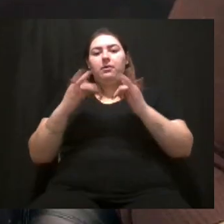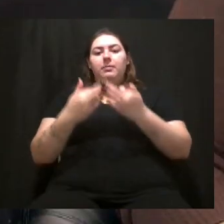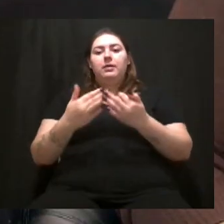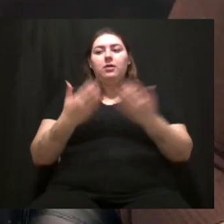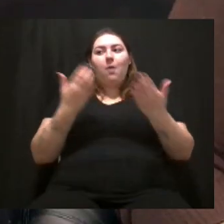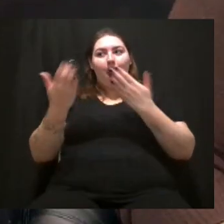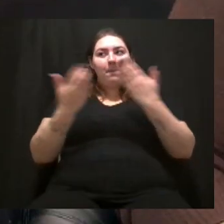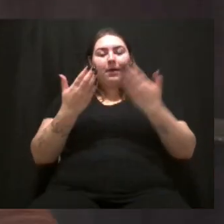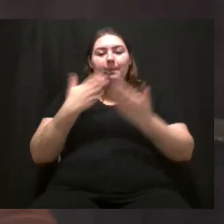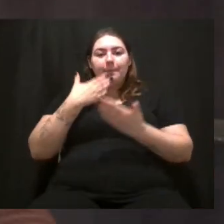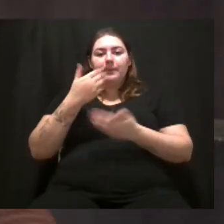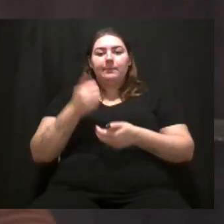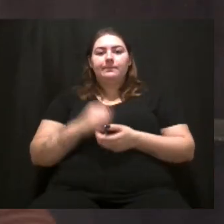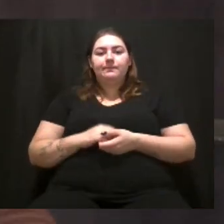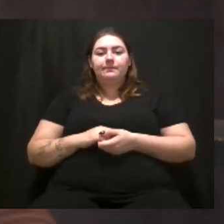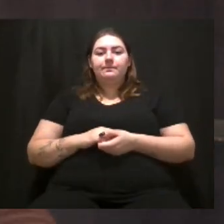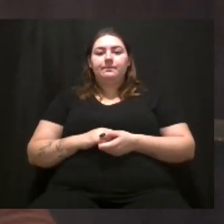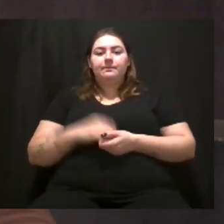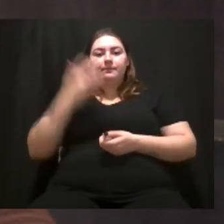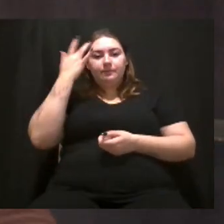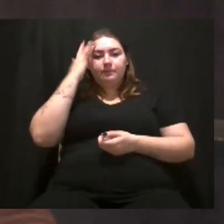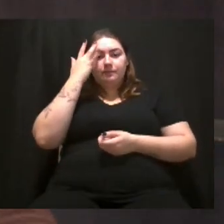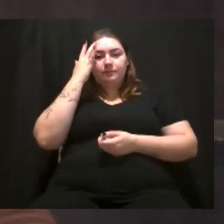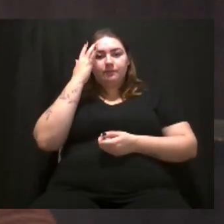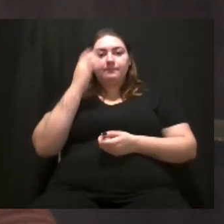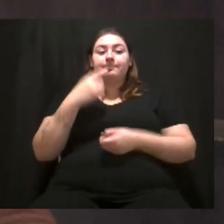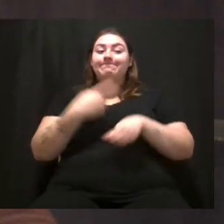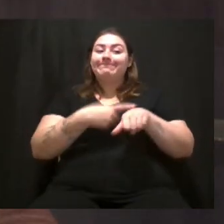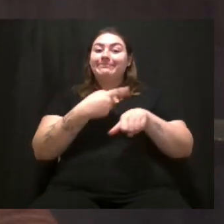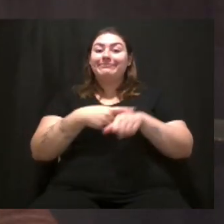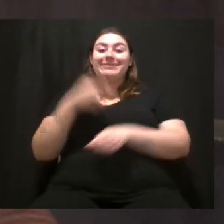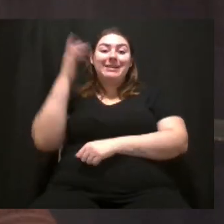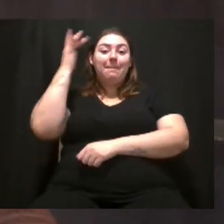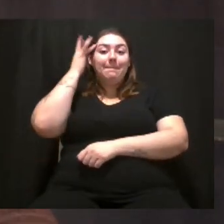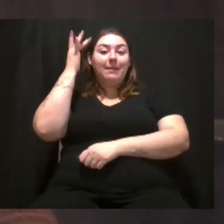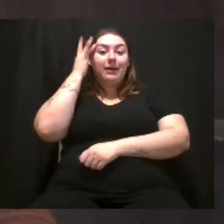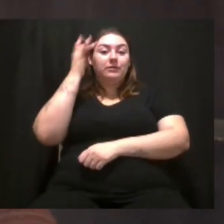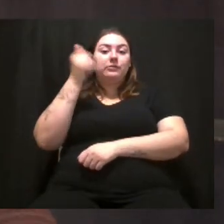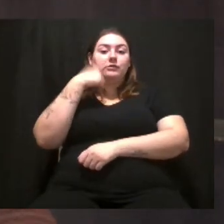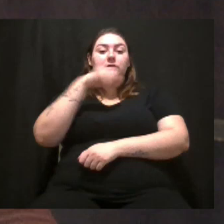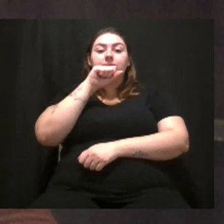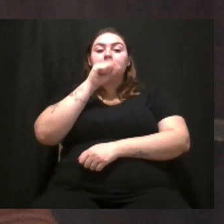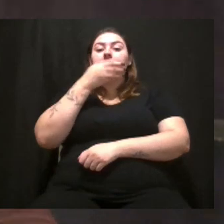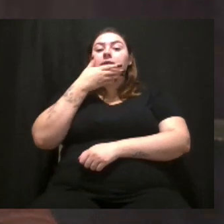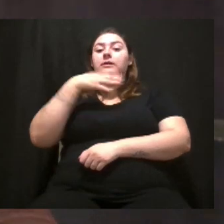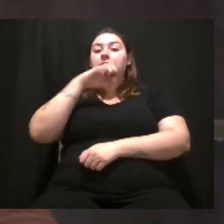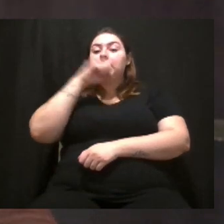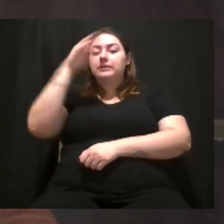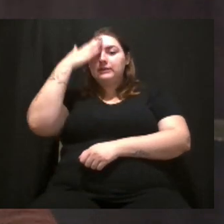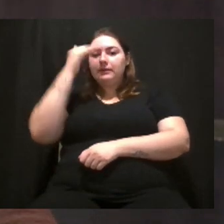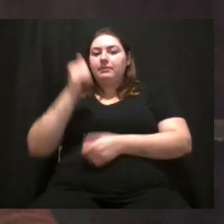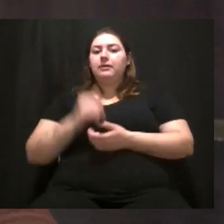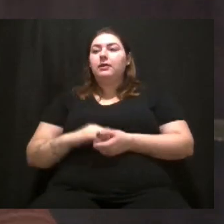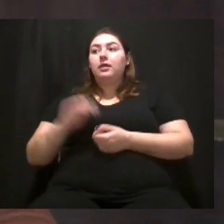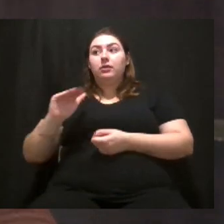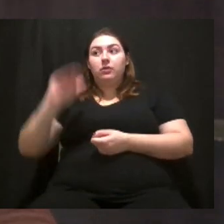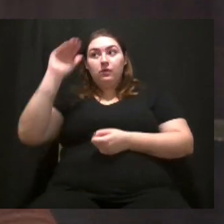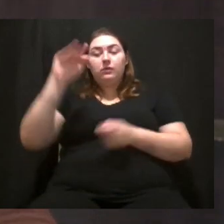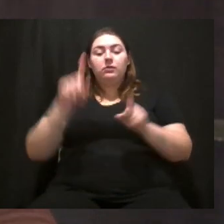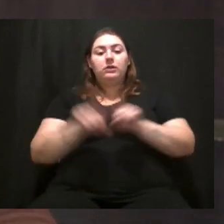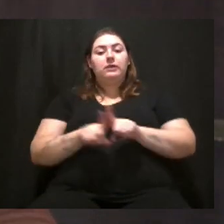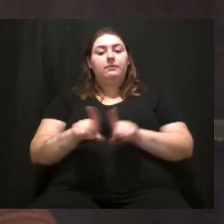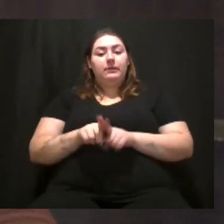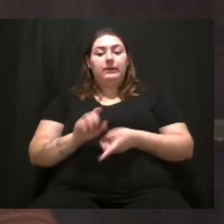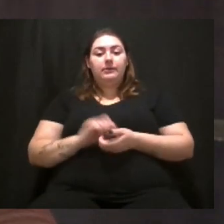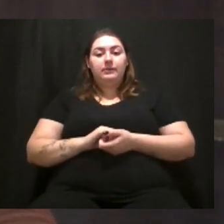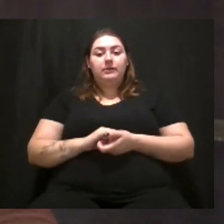nessa hora entra muito a maturidade dos pais, né? Sim. De saberem que ele é o adulto também, né? Que ele vai ter que ter